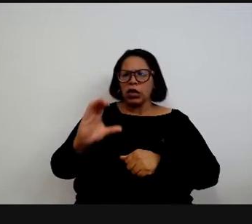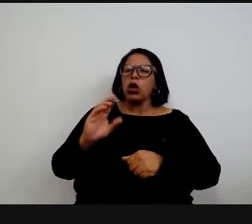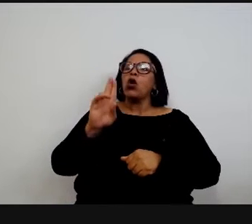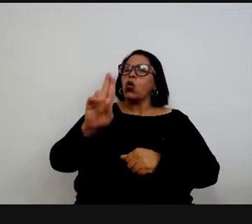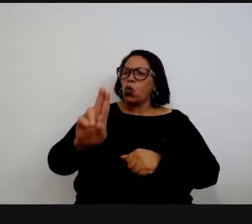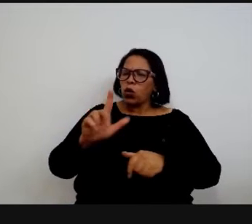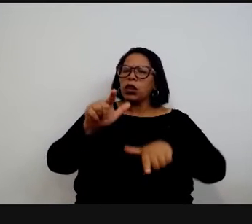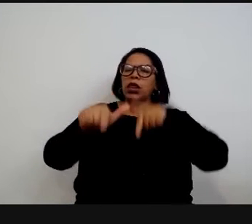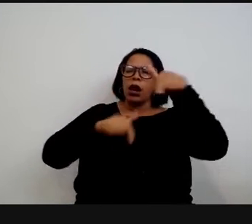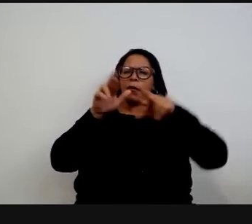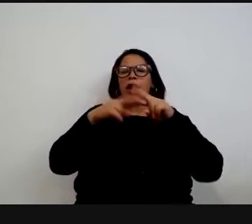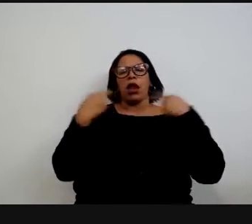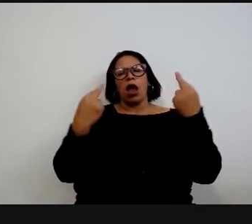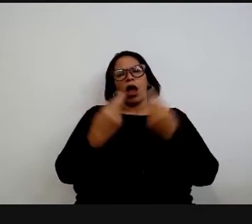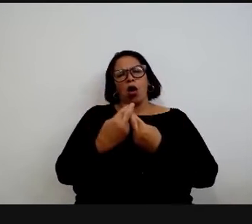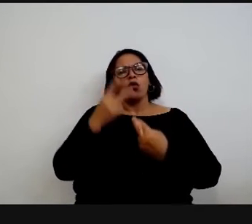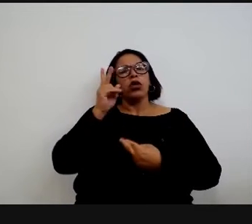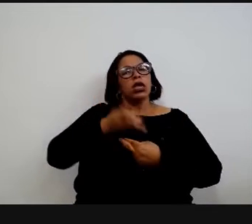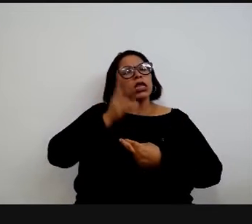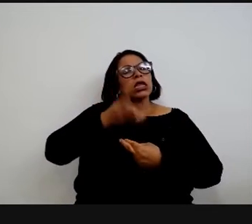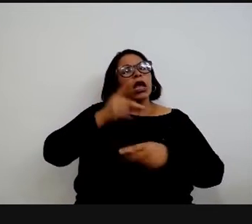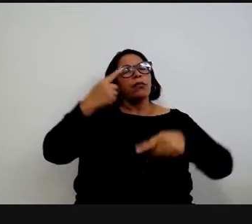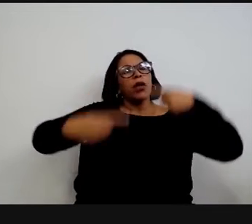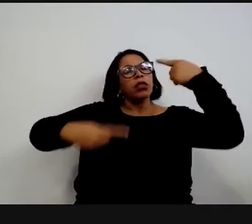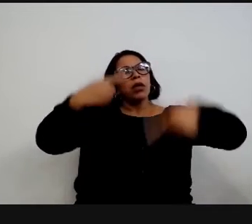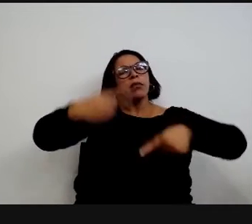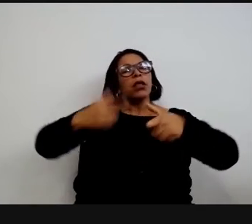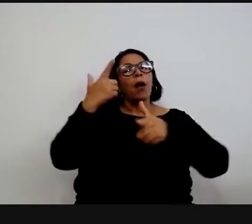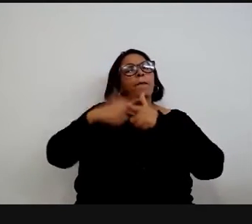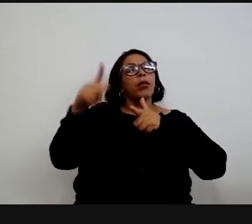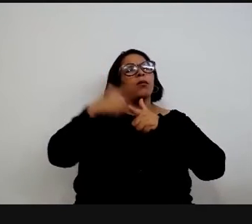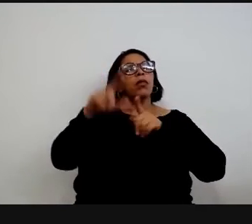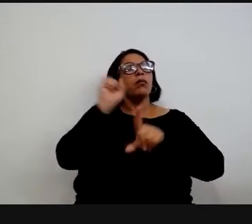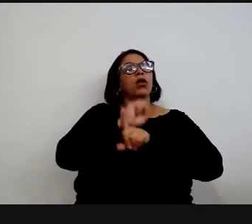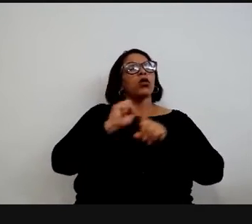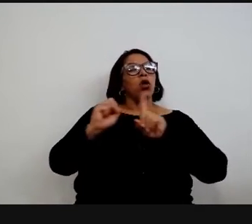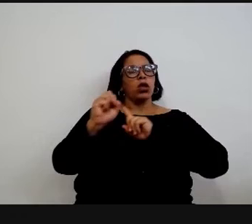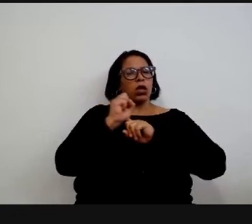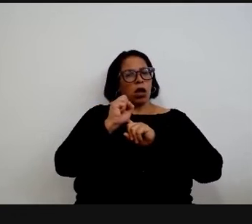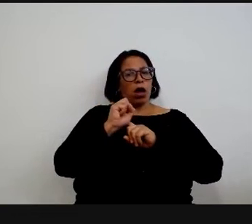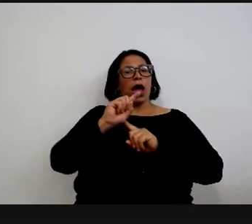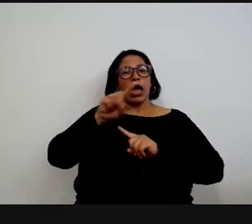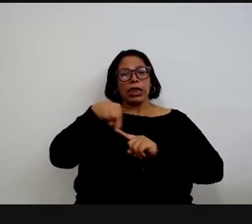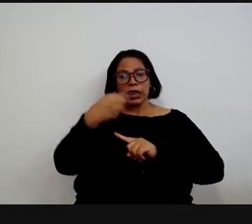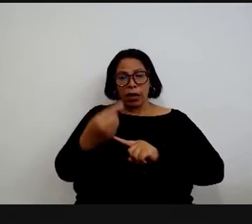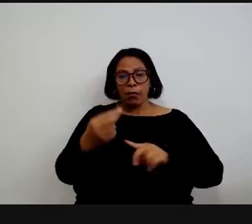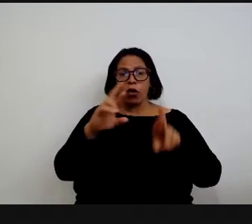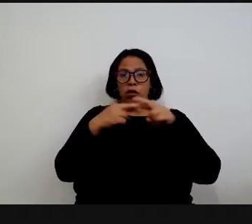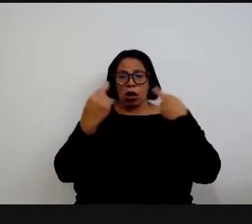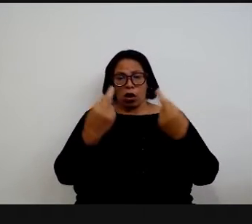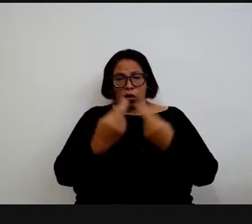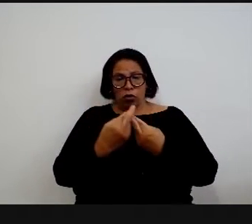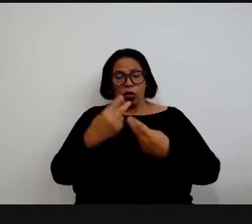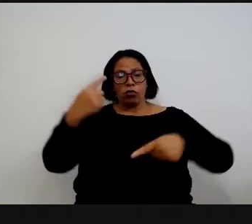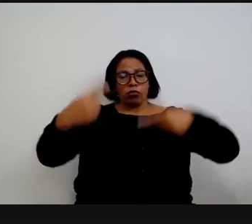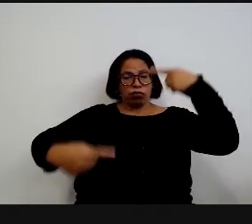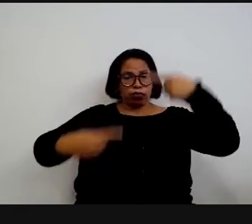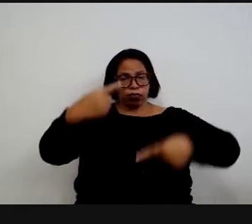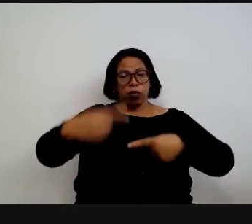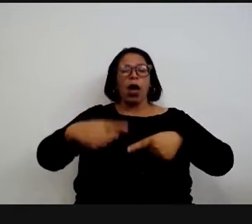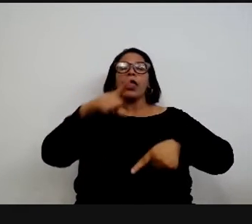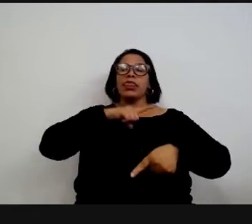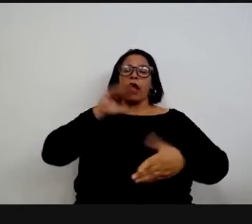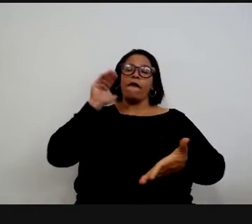essas pessoas se reúnem periodicamente para debater problemas sociais, e a partir dessas reuniões, e muitas vezes tem uma